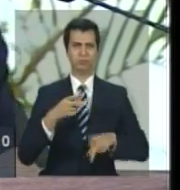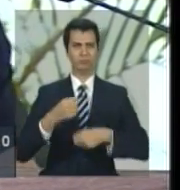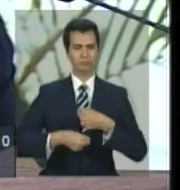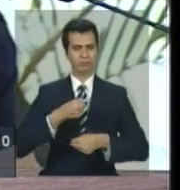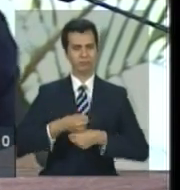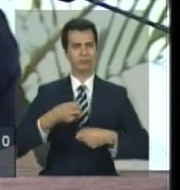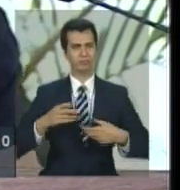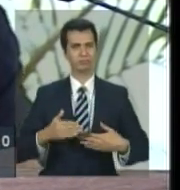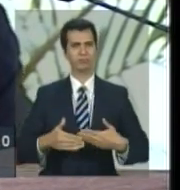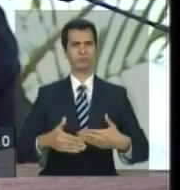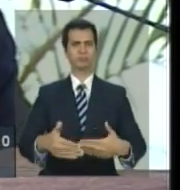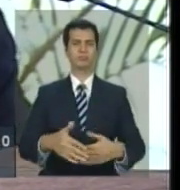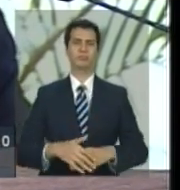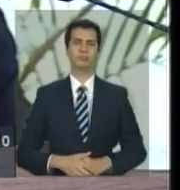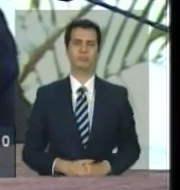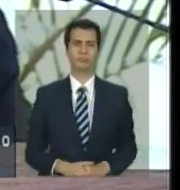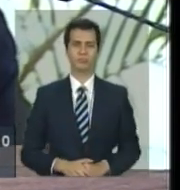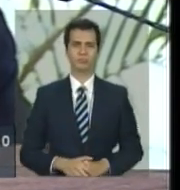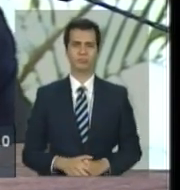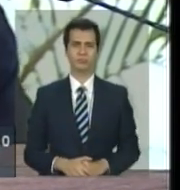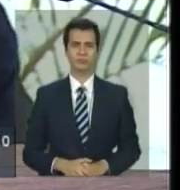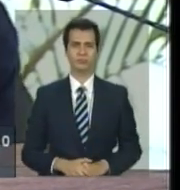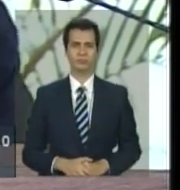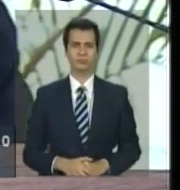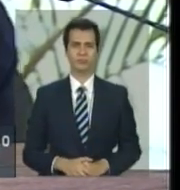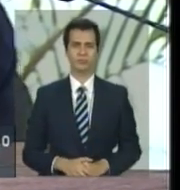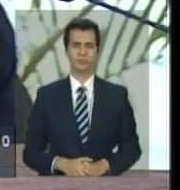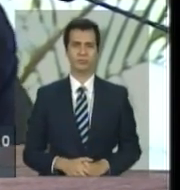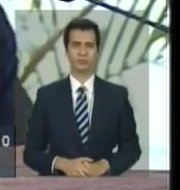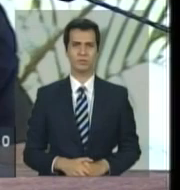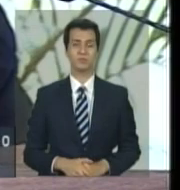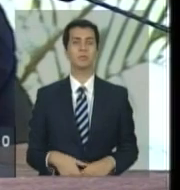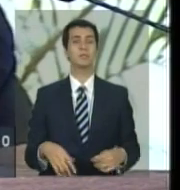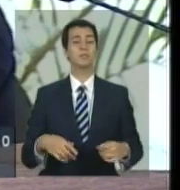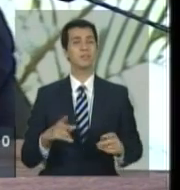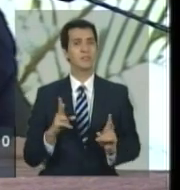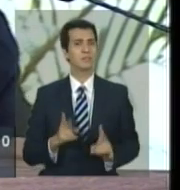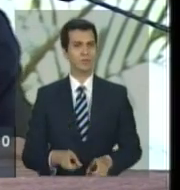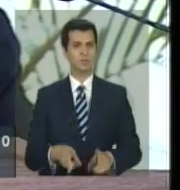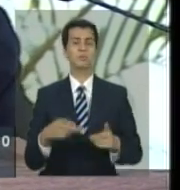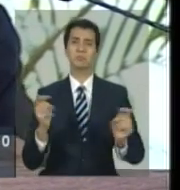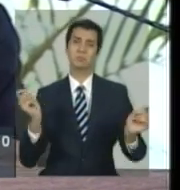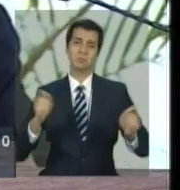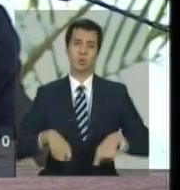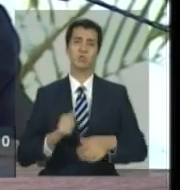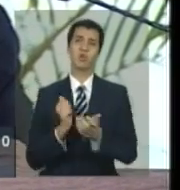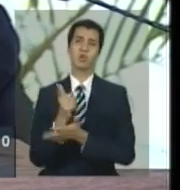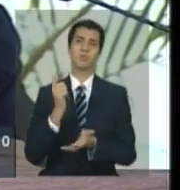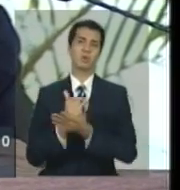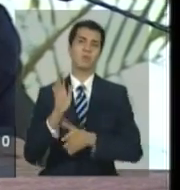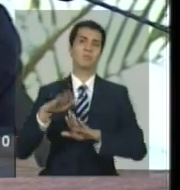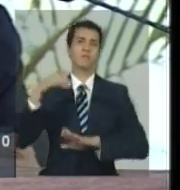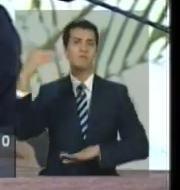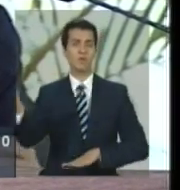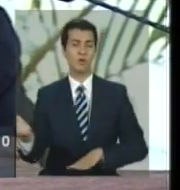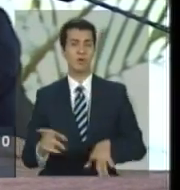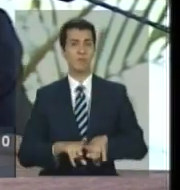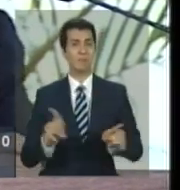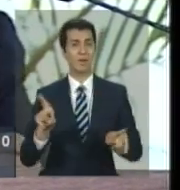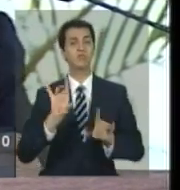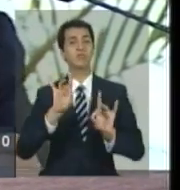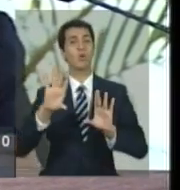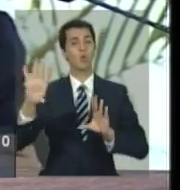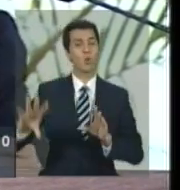do tempo. Sempre é possível também recorrer às exportações, mas as exportações não são senão um